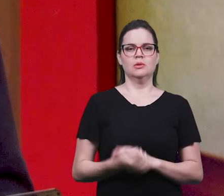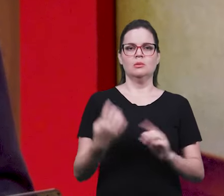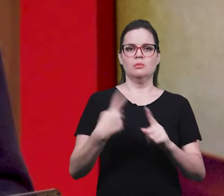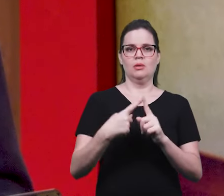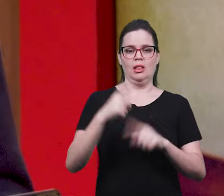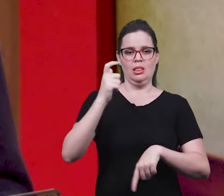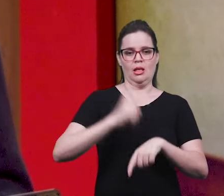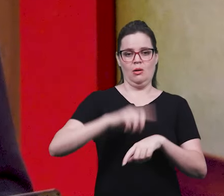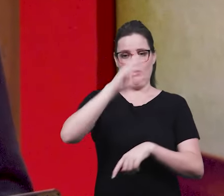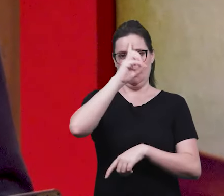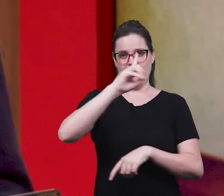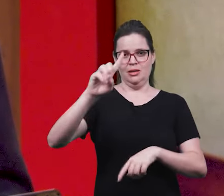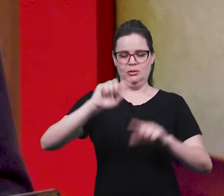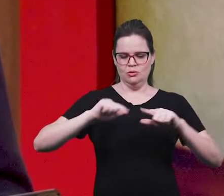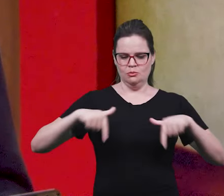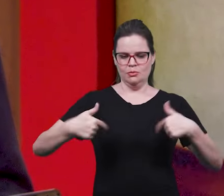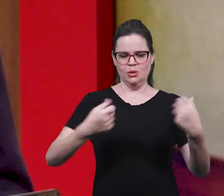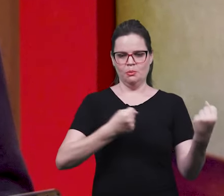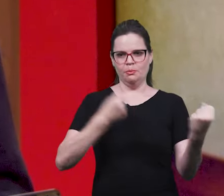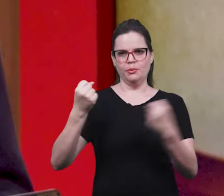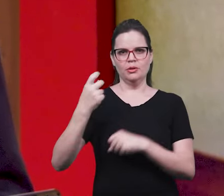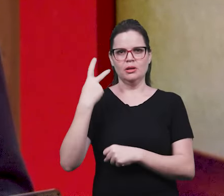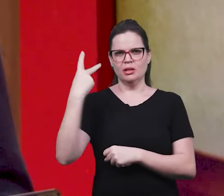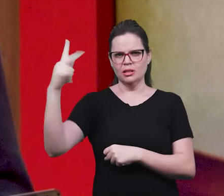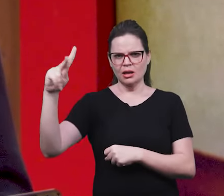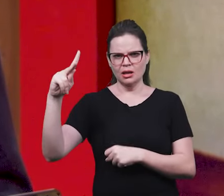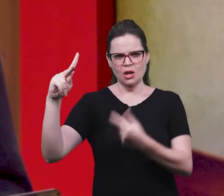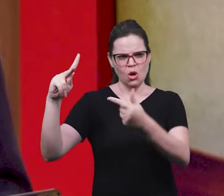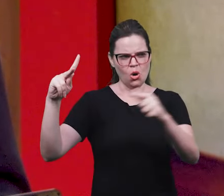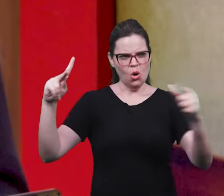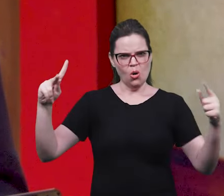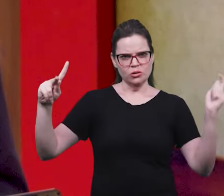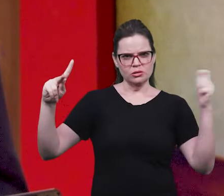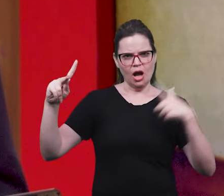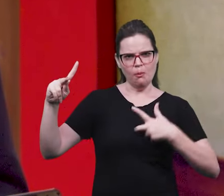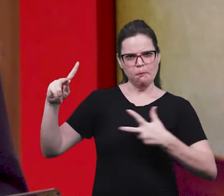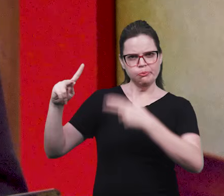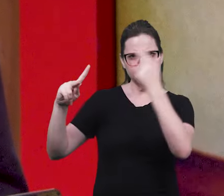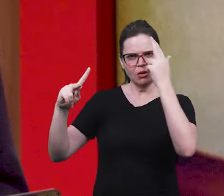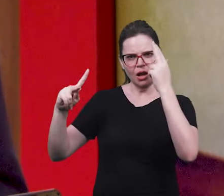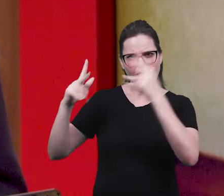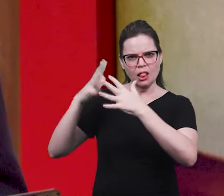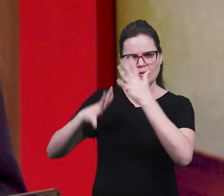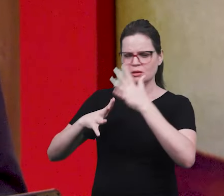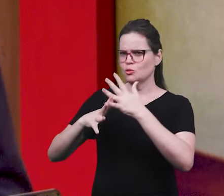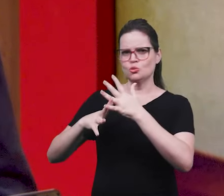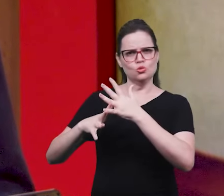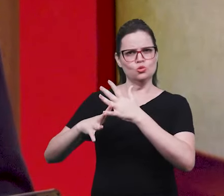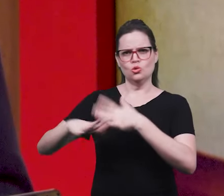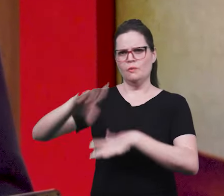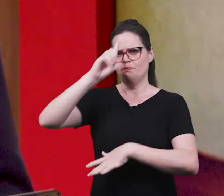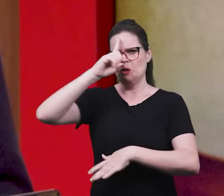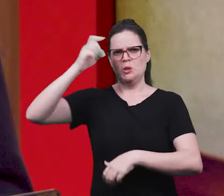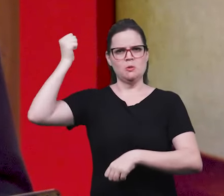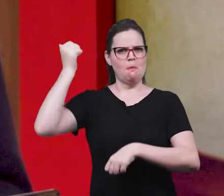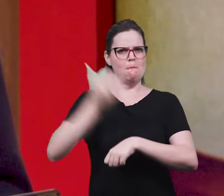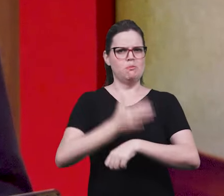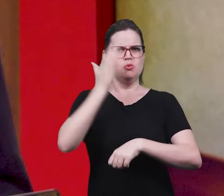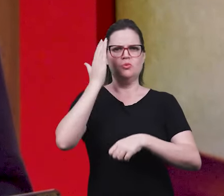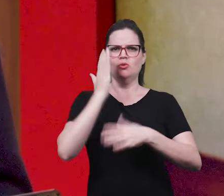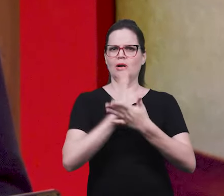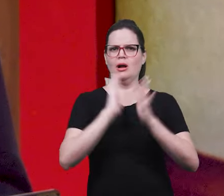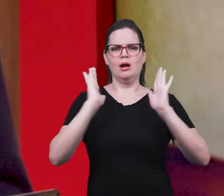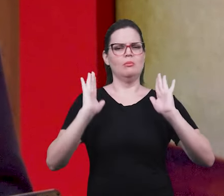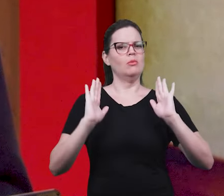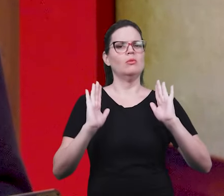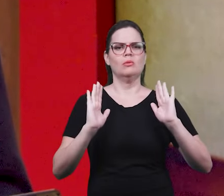poder dele, mas nada segurou diante do poder dele. Quando ele resolveu fazer mesmo, o